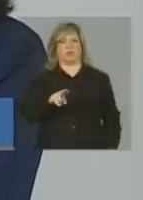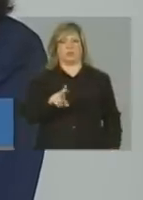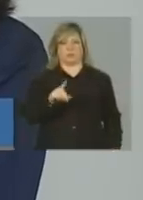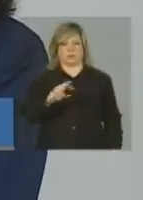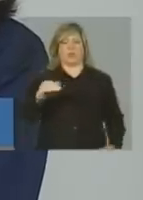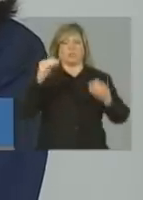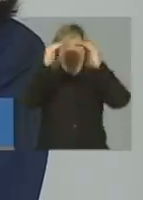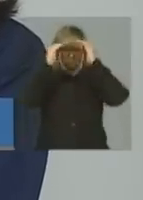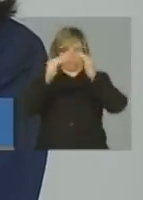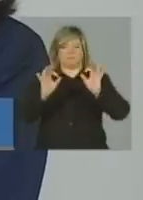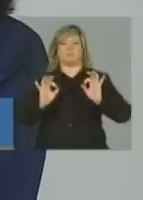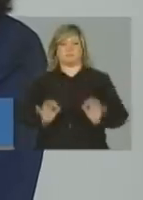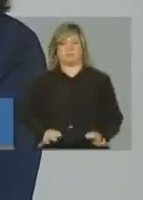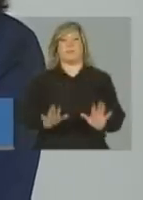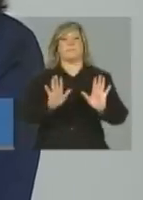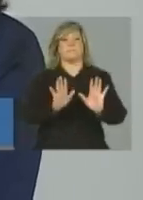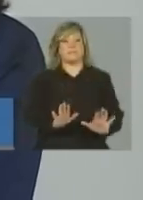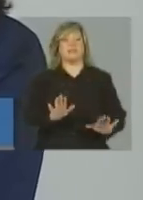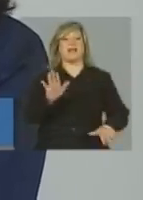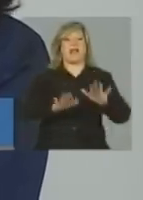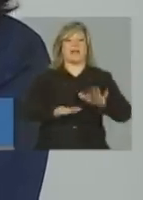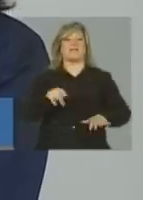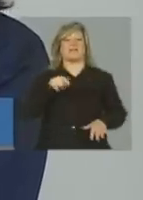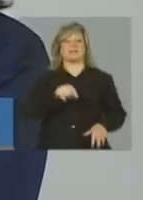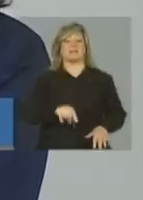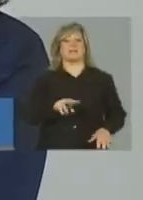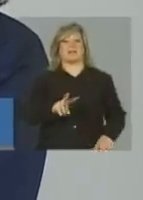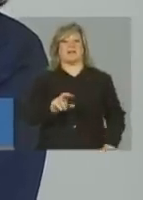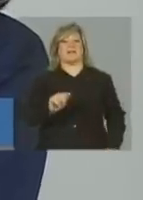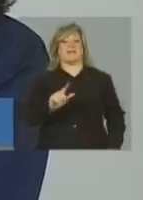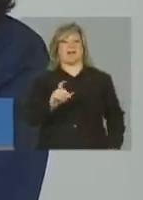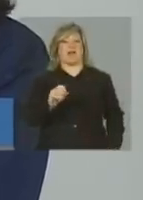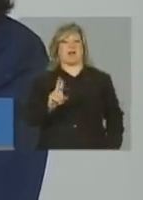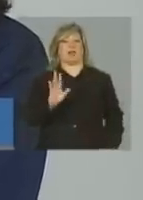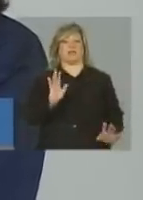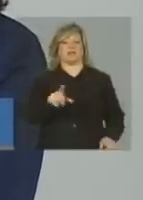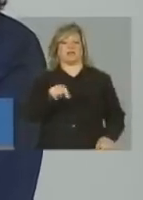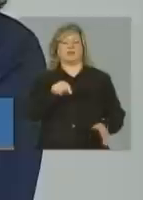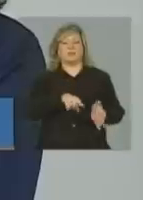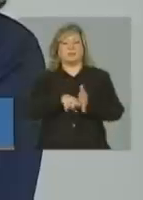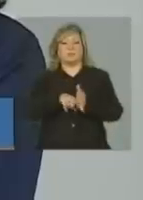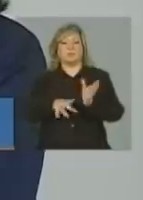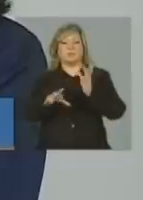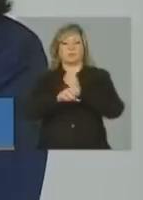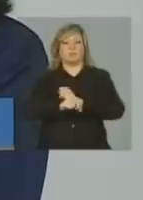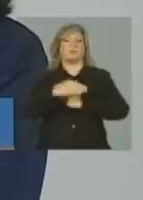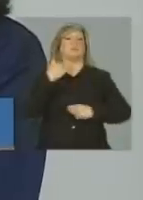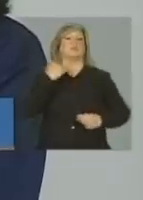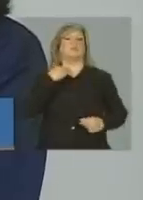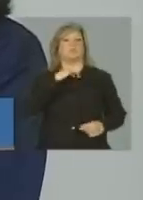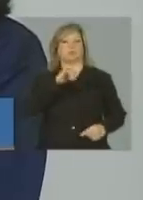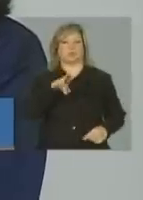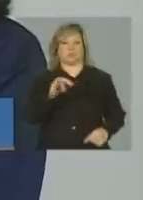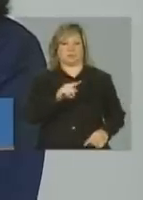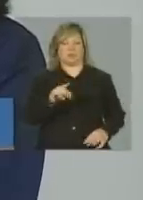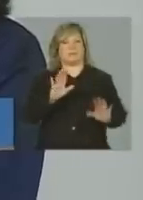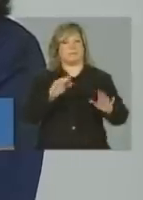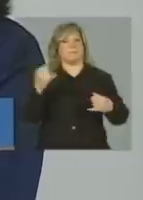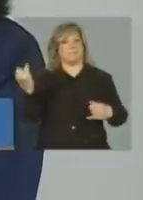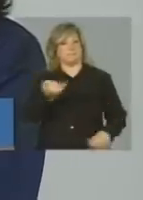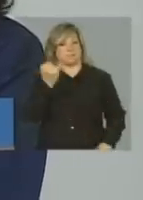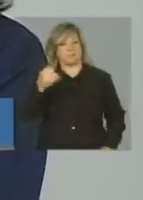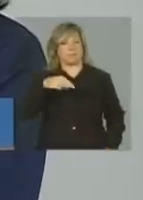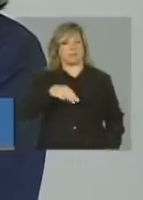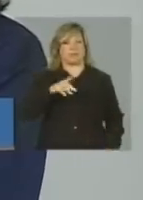cumprida, mas geralmente essa decisão vem com valores já pré-estabelecidos, já pré-calculados pelo juiz. E é importante que o Ministério